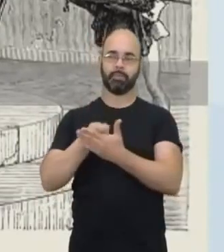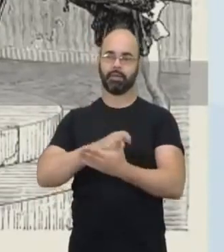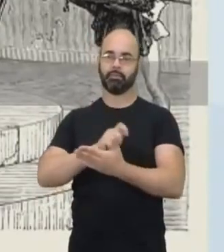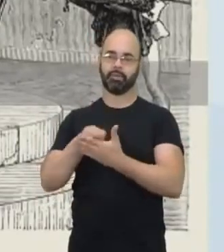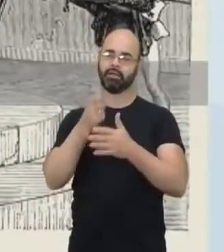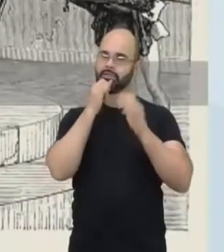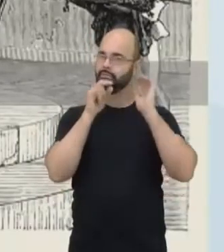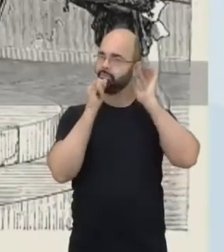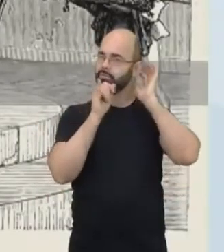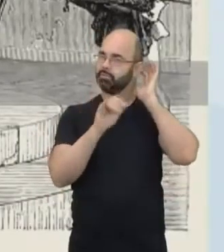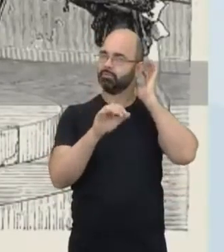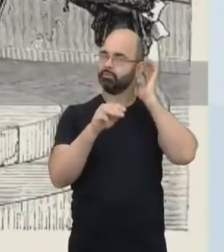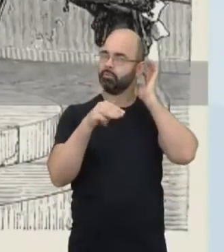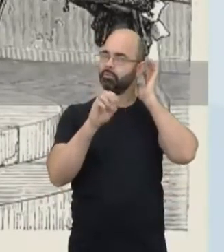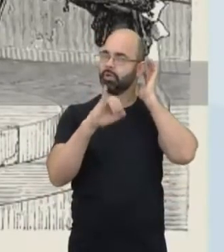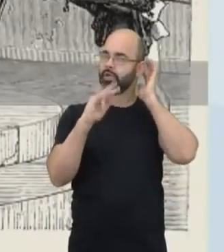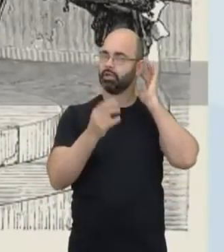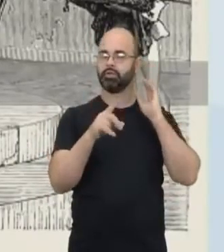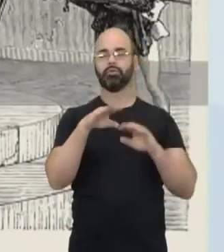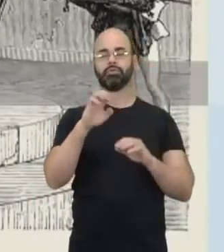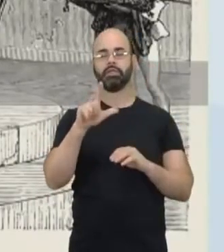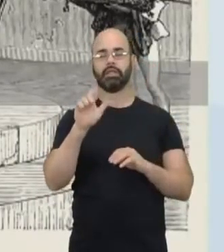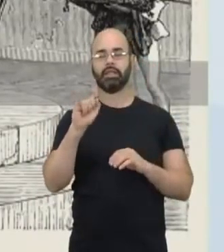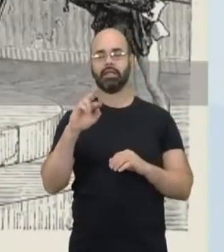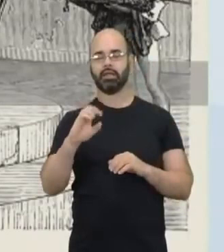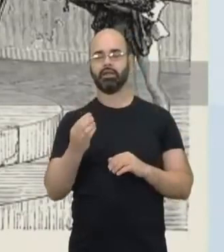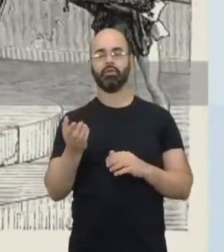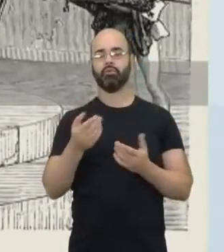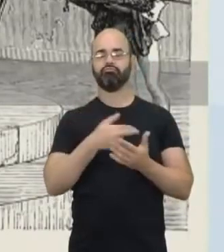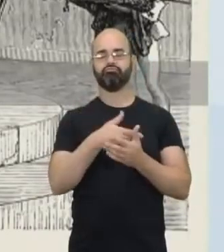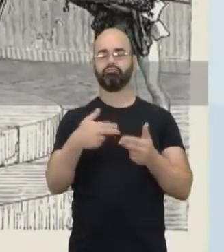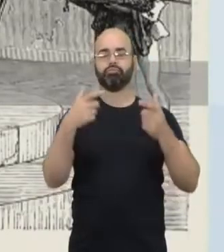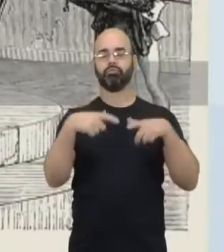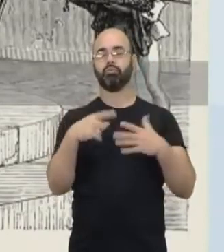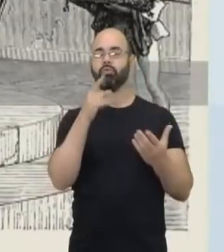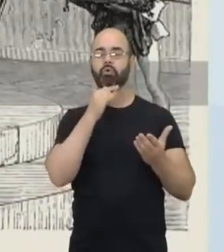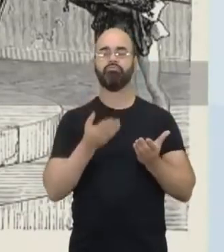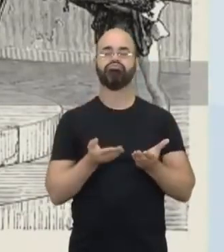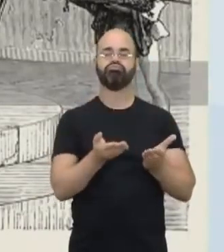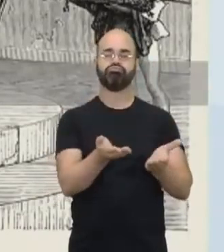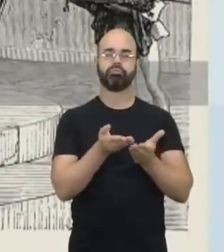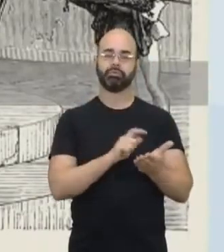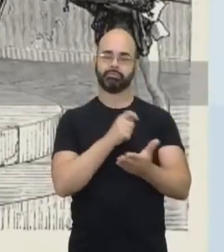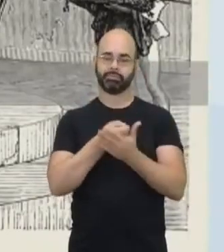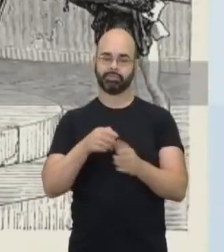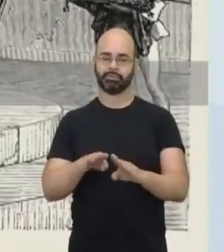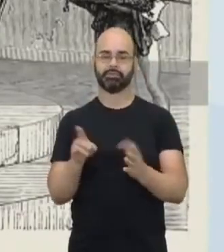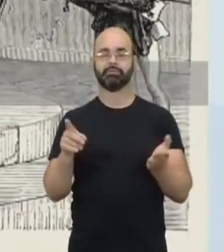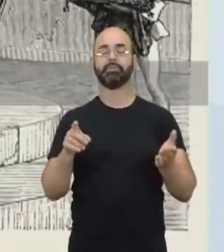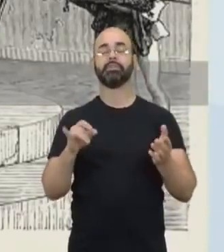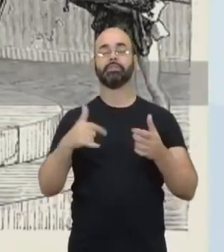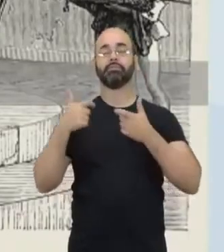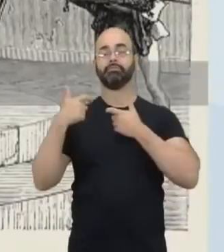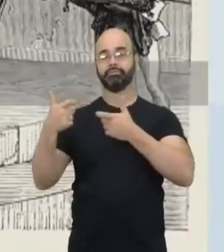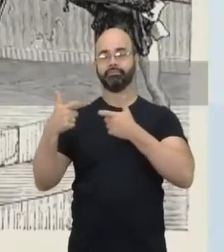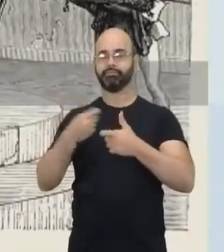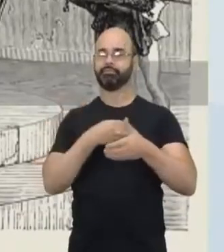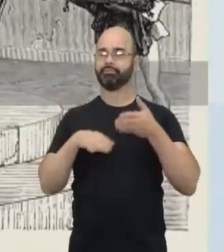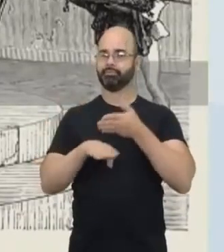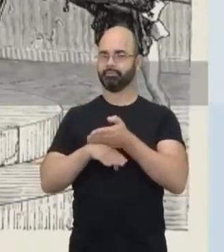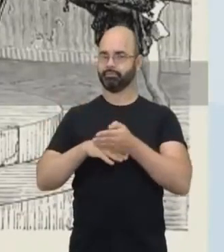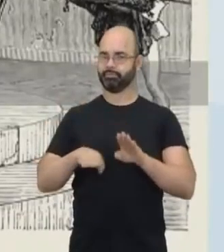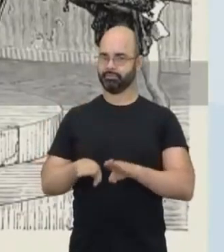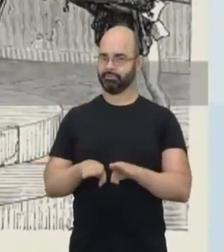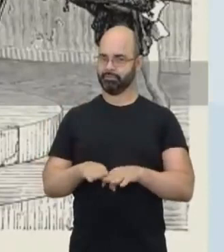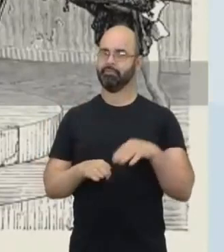usar um moinho, um celeiro, um forno, ele tinha que pagar também. Prestava serviços em tempo de guerra e ainda, gente, eles